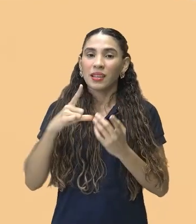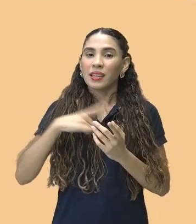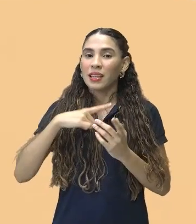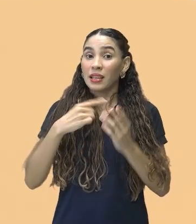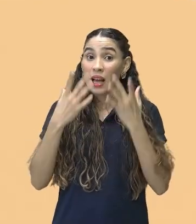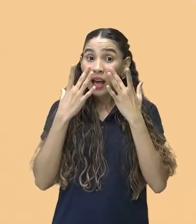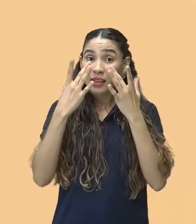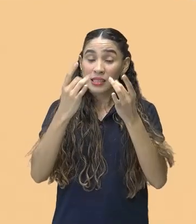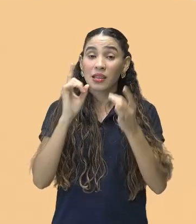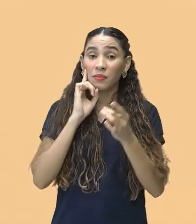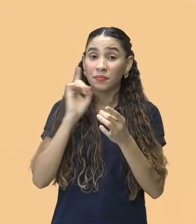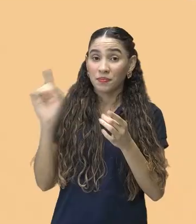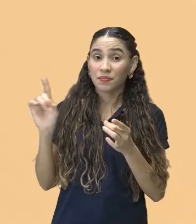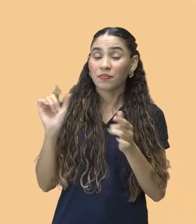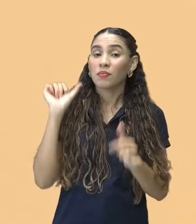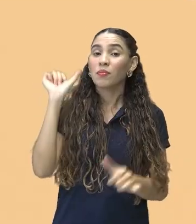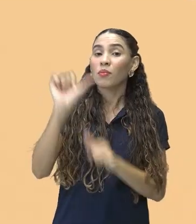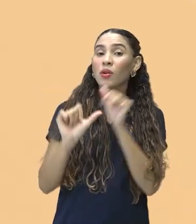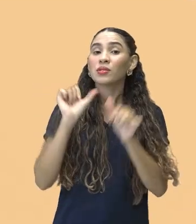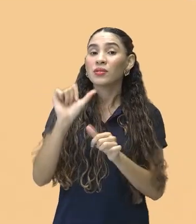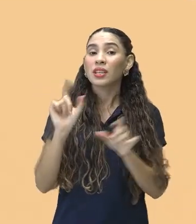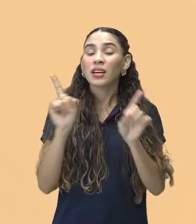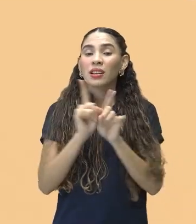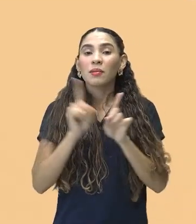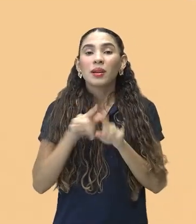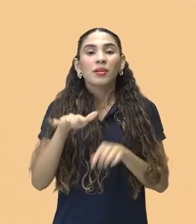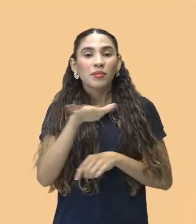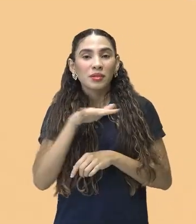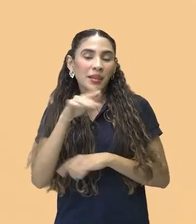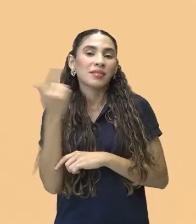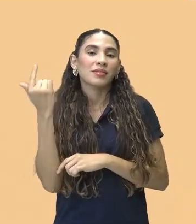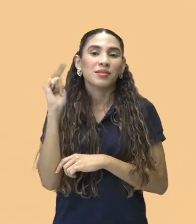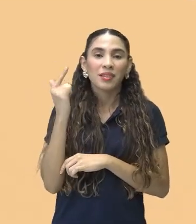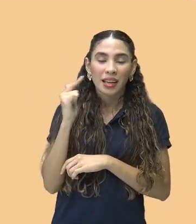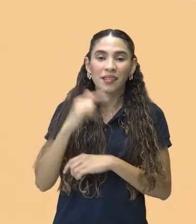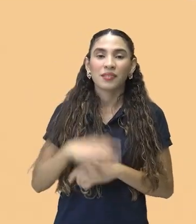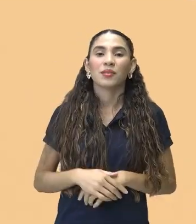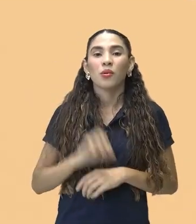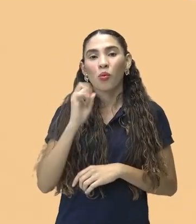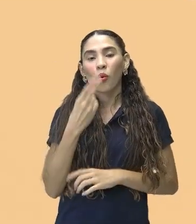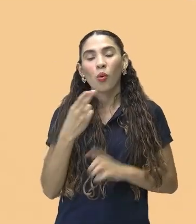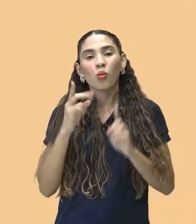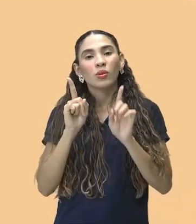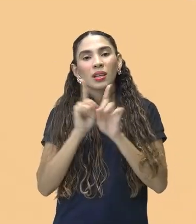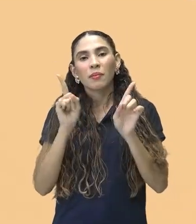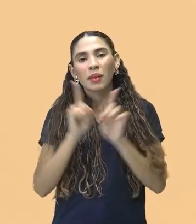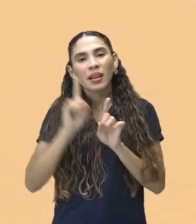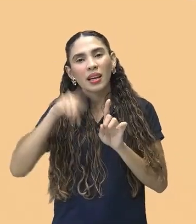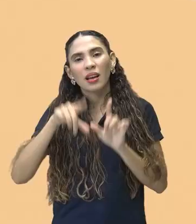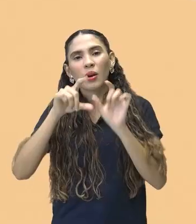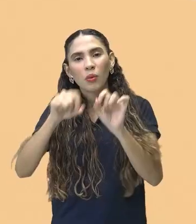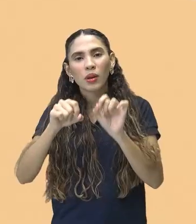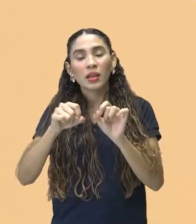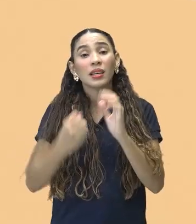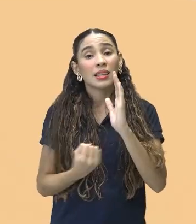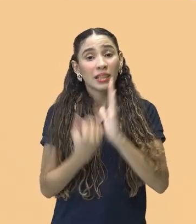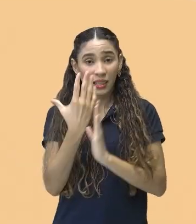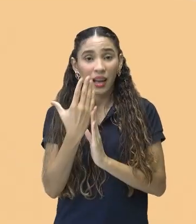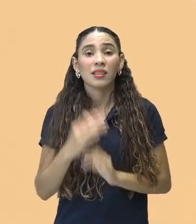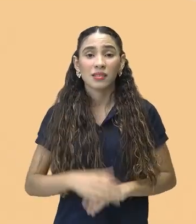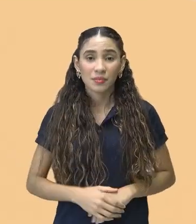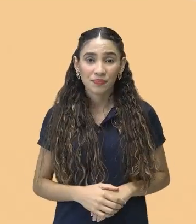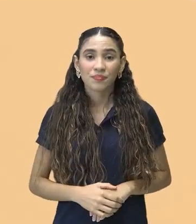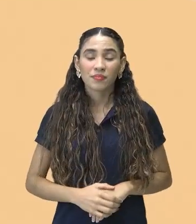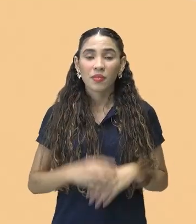de atenção, modificam o espaço geográfico onde elas são